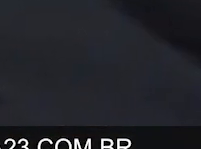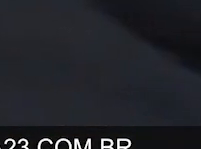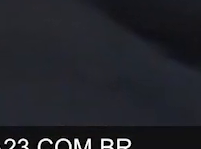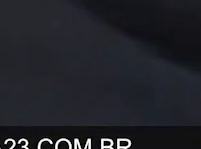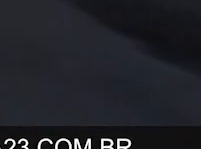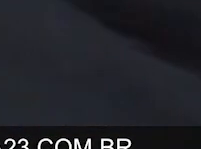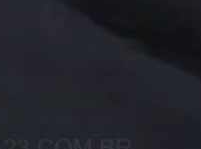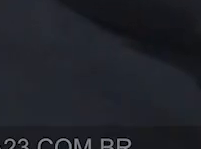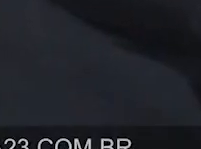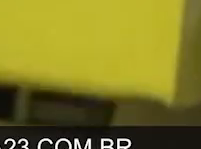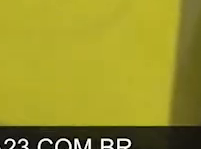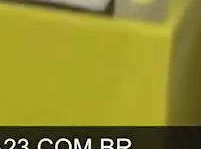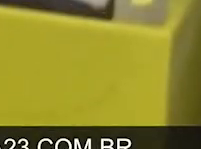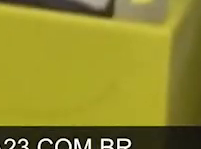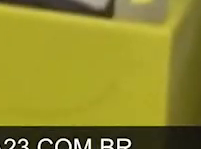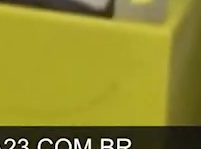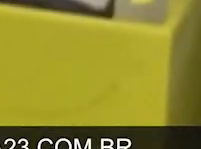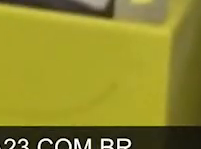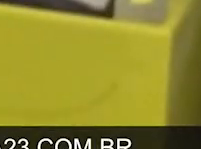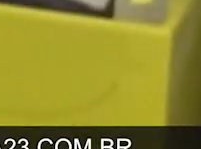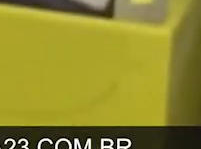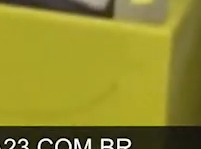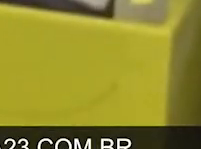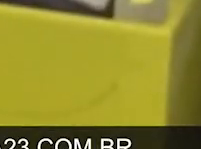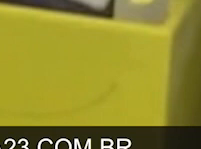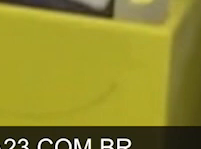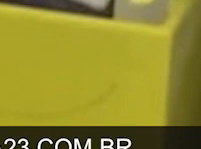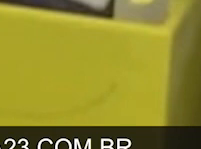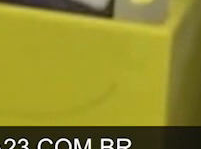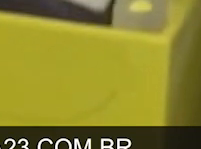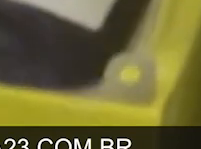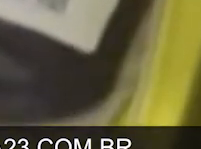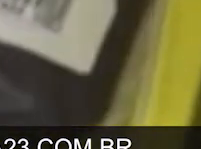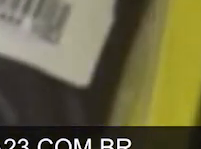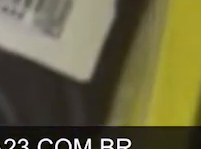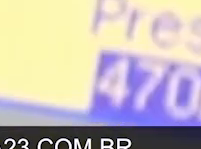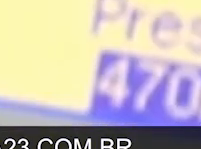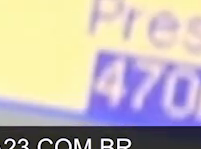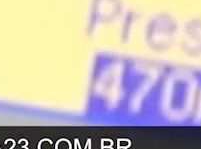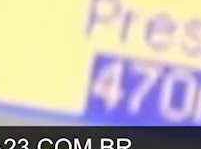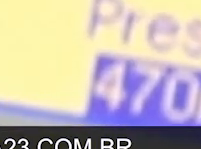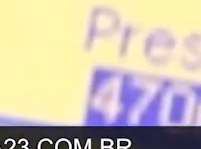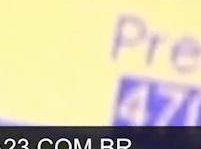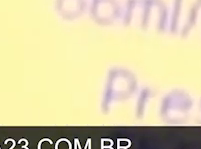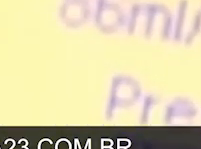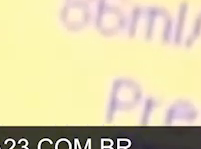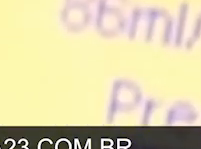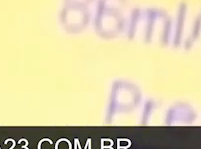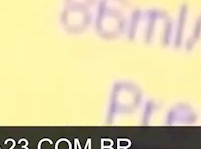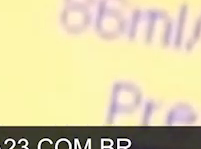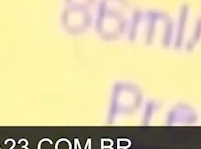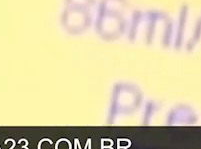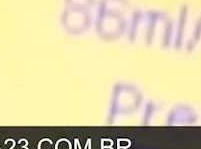para tentar convencer os doadores para que se direcionem aos núcleos de